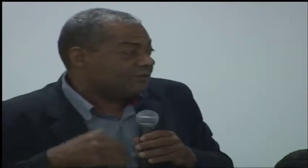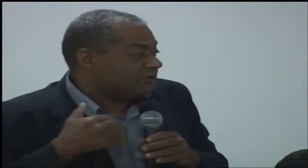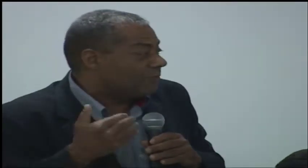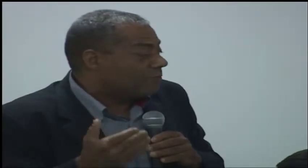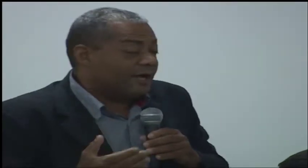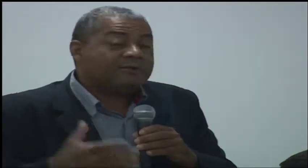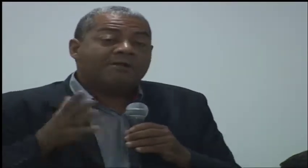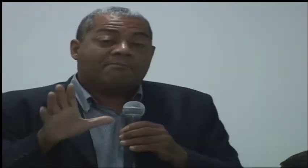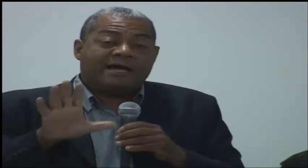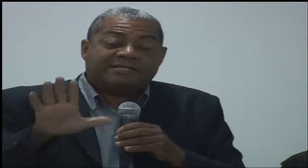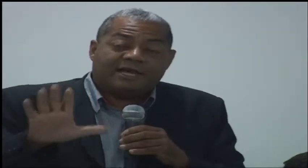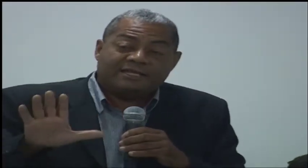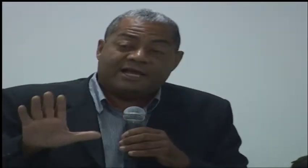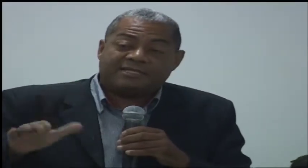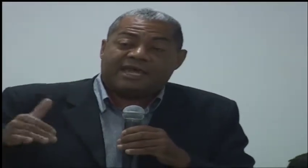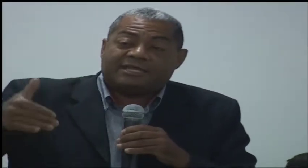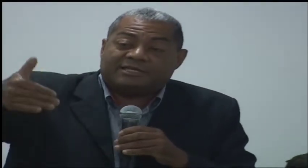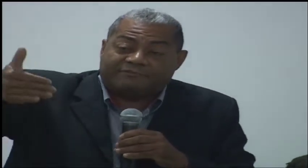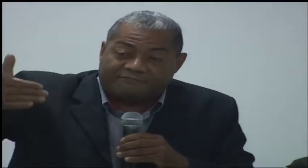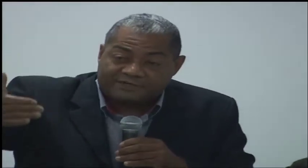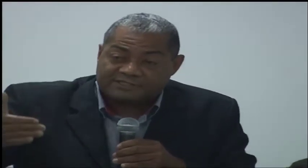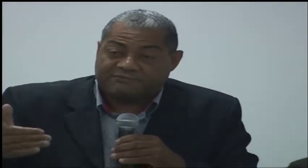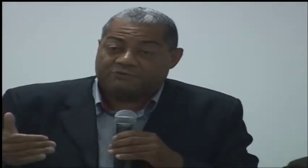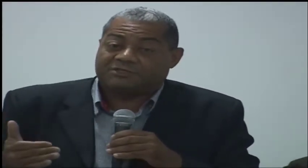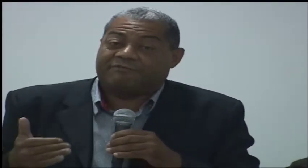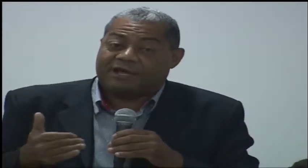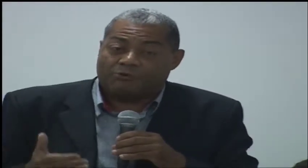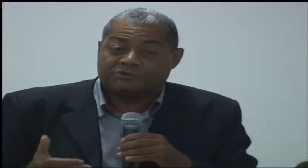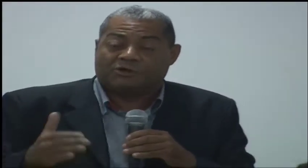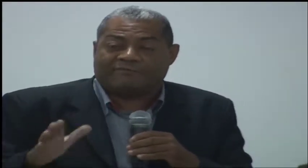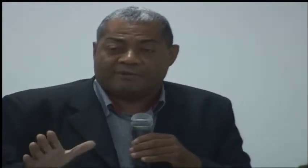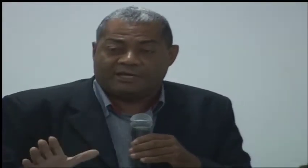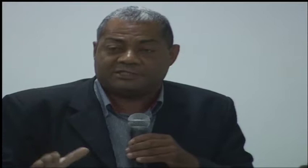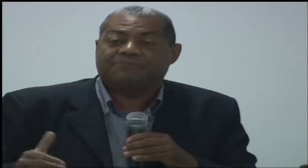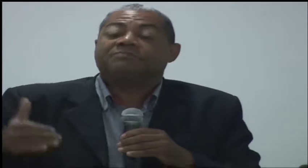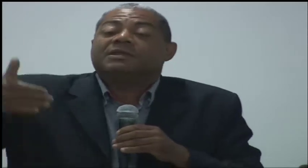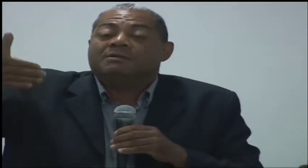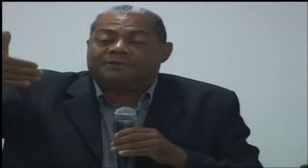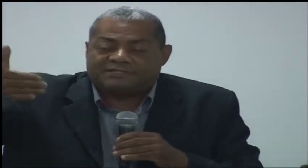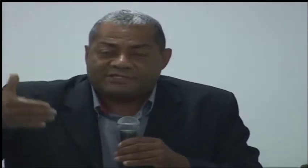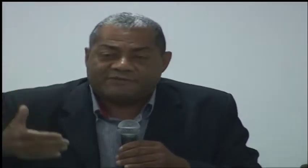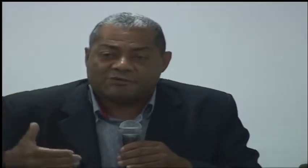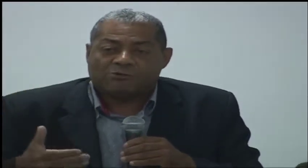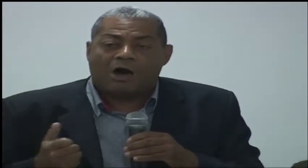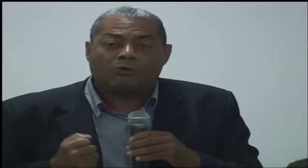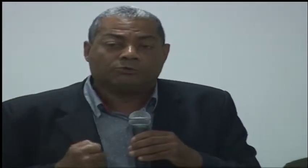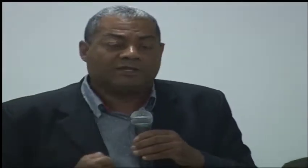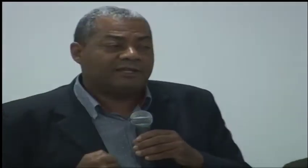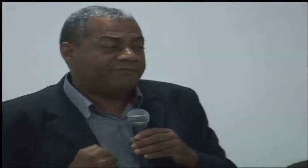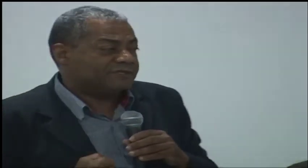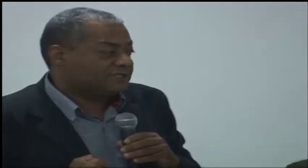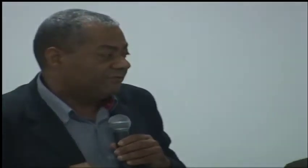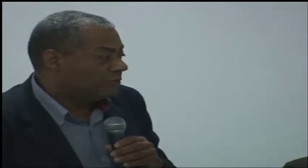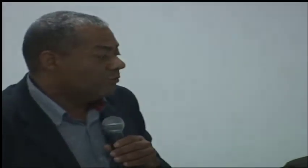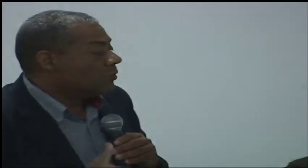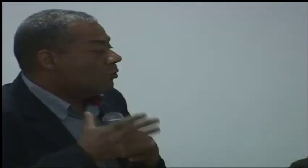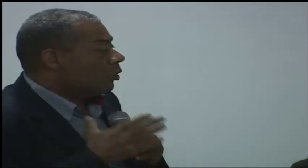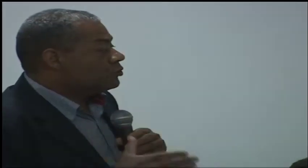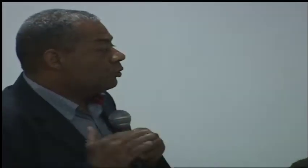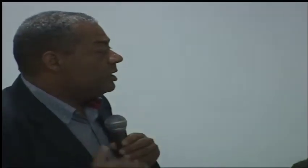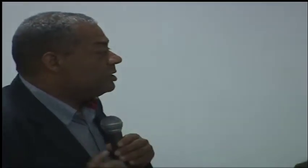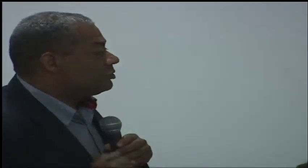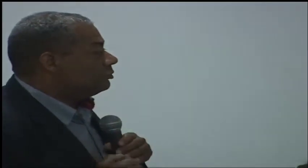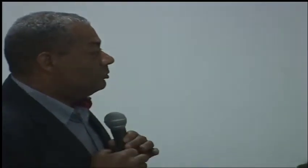moradores também estão preocupados. Mas a realidade é essa, a Defesa Civil esteve lá hoje novamente. Precisa fazer um laudo da Defesa Civil.